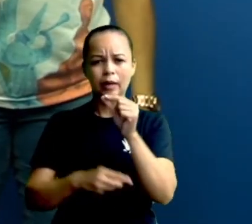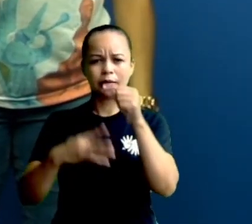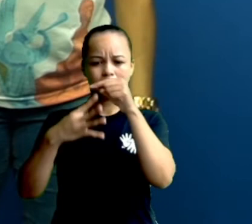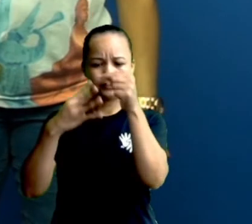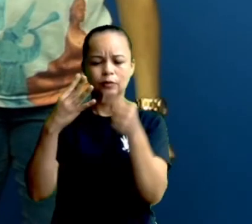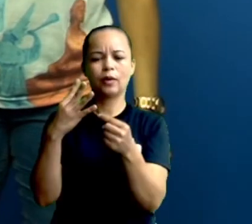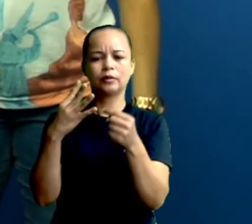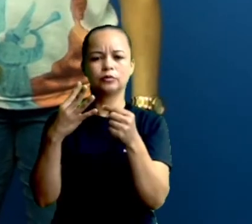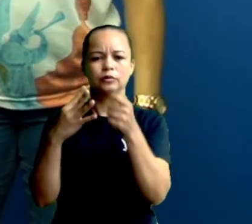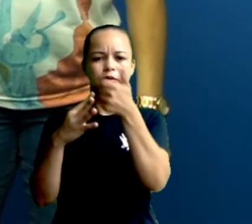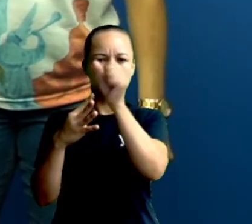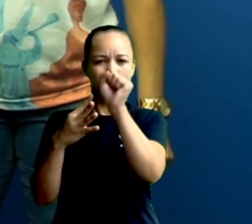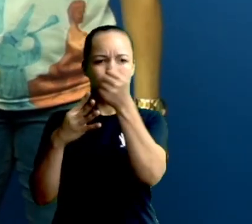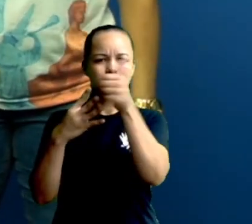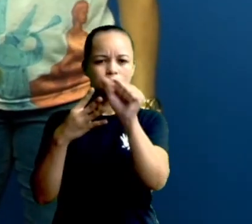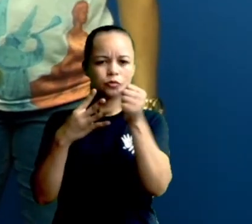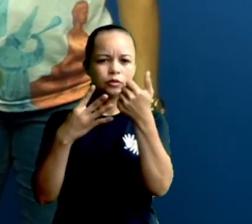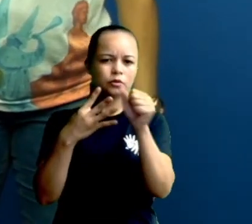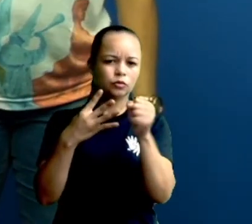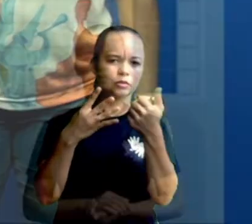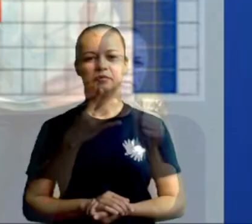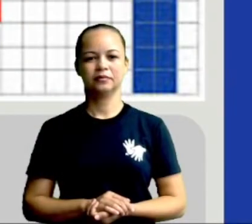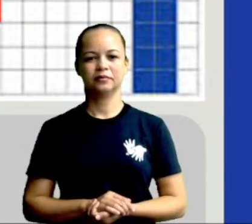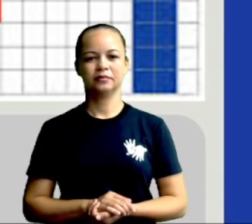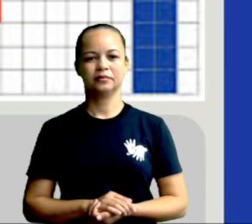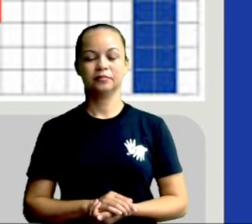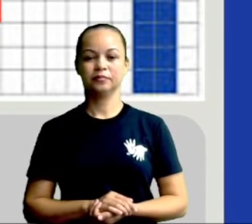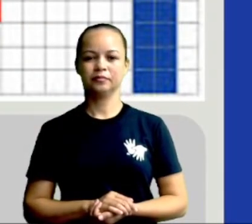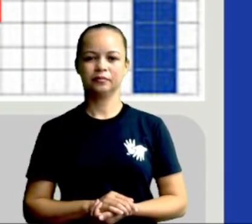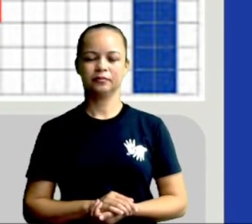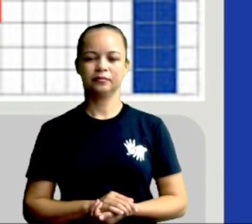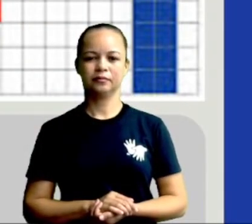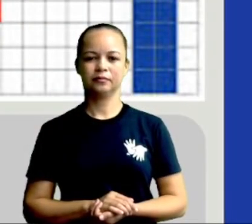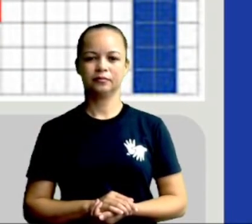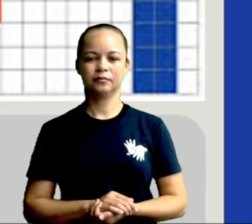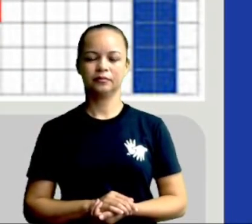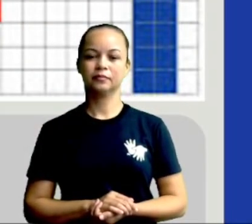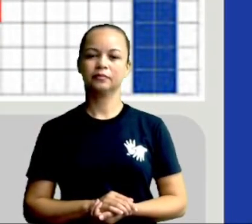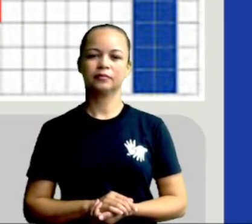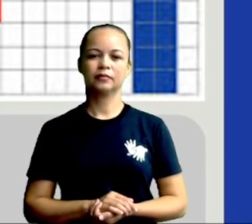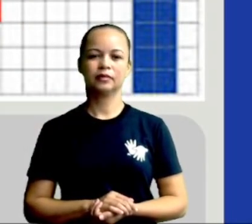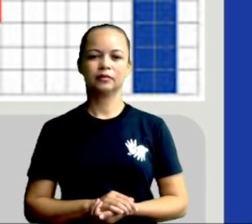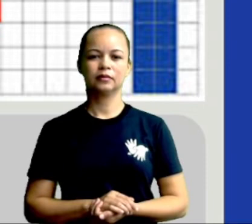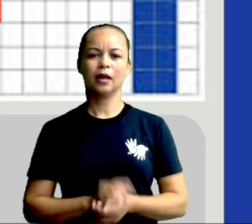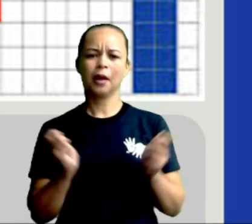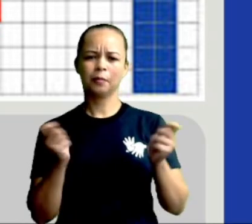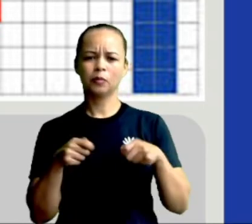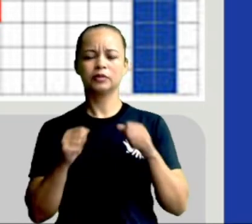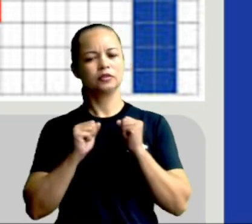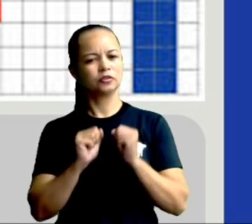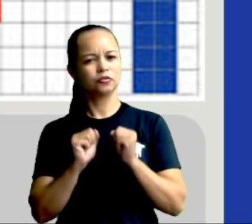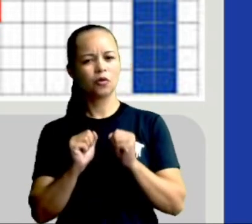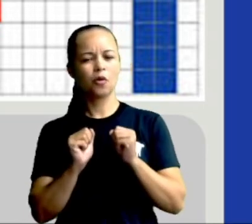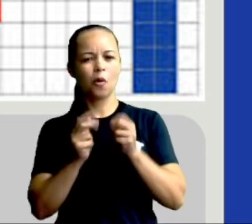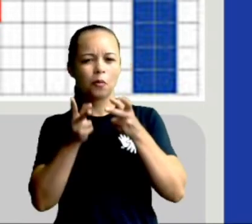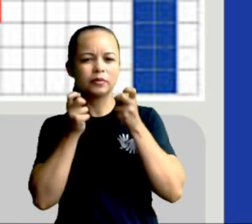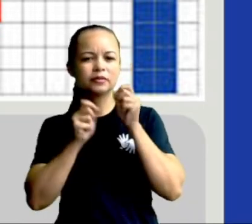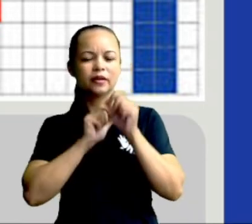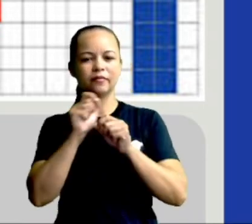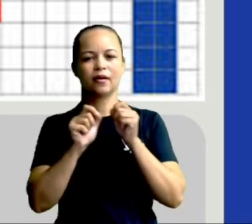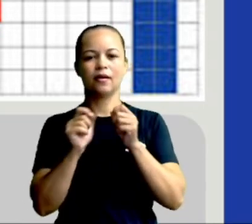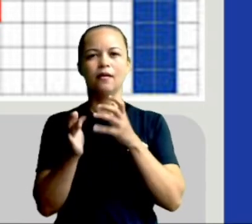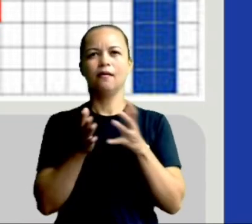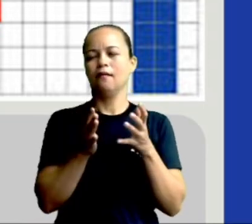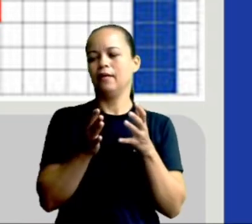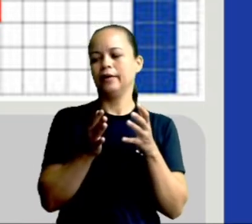dessa, em cada retângulo desse. Então, a gente pode observar aqui que ela não está correta, porque todas as